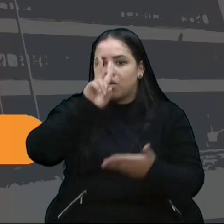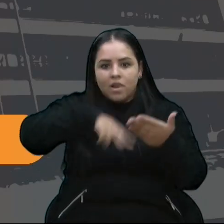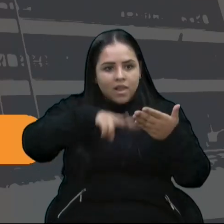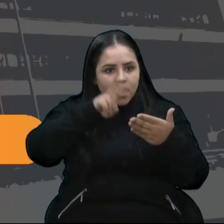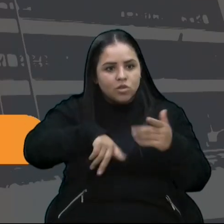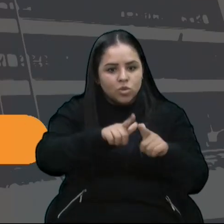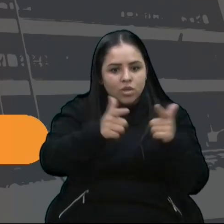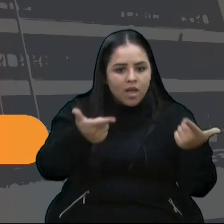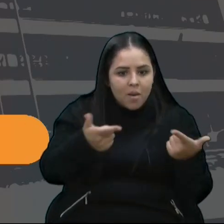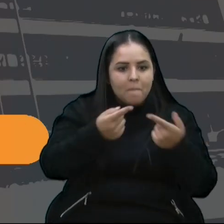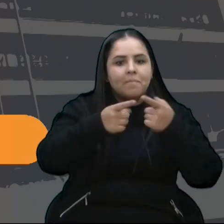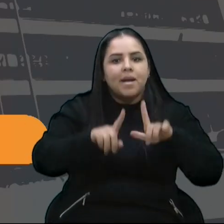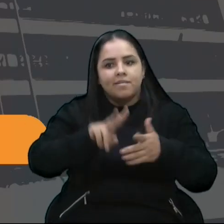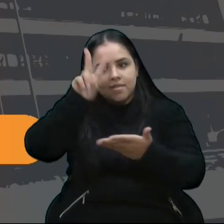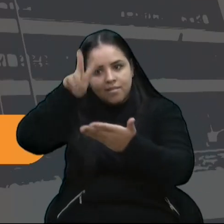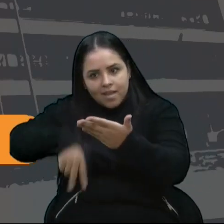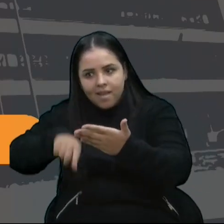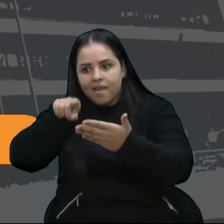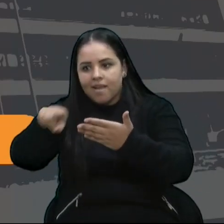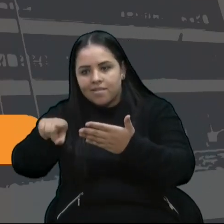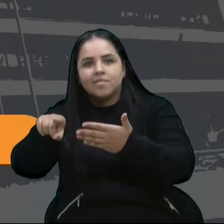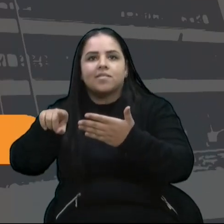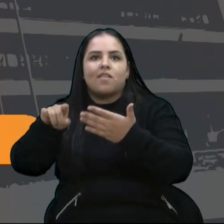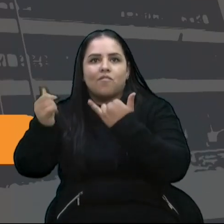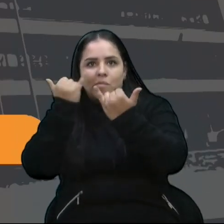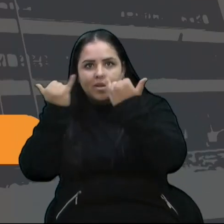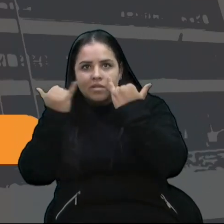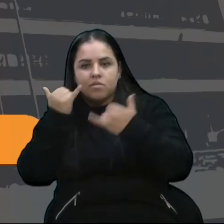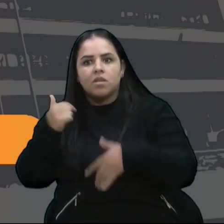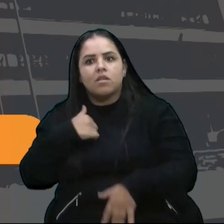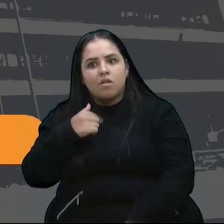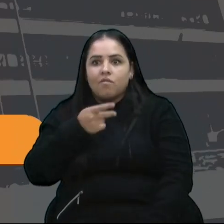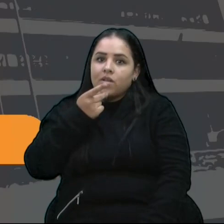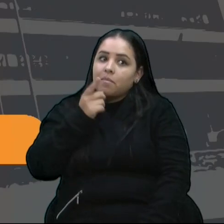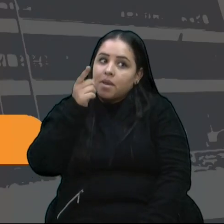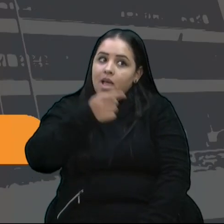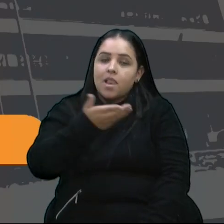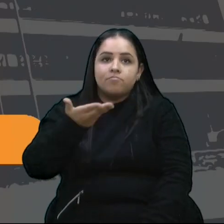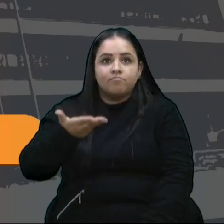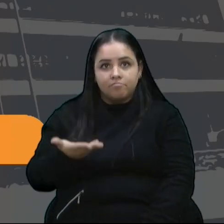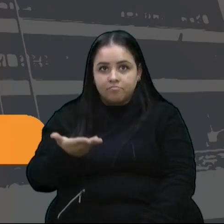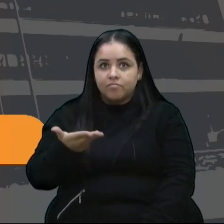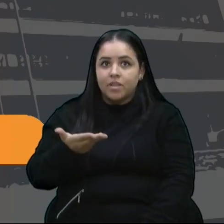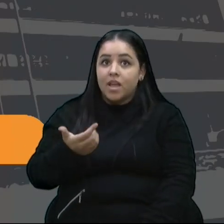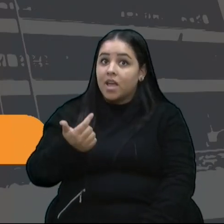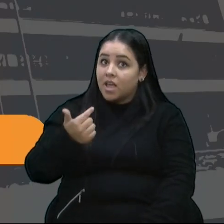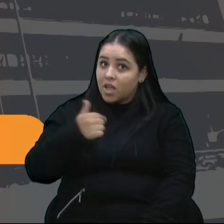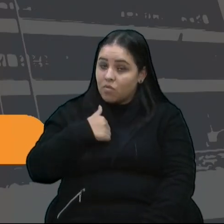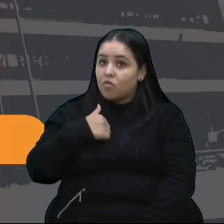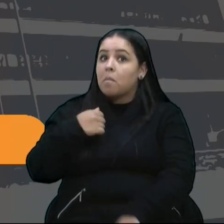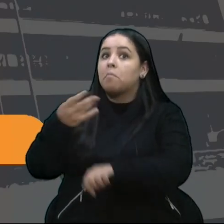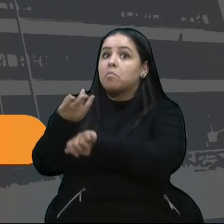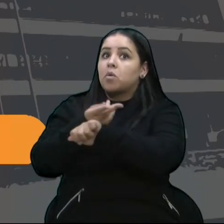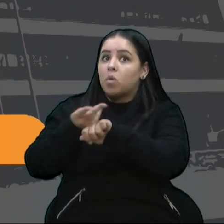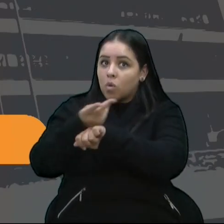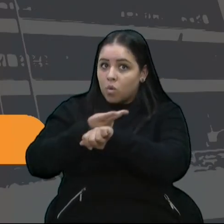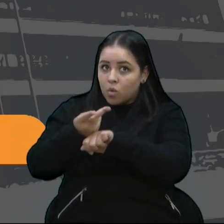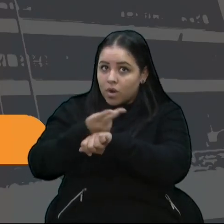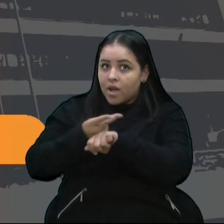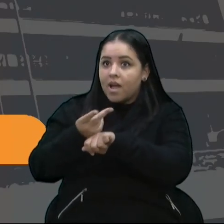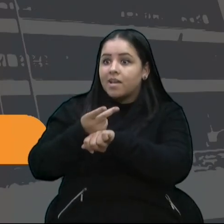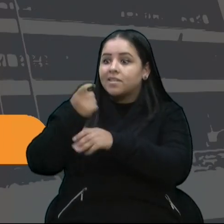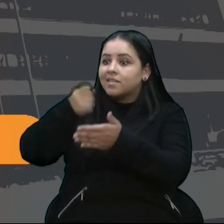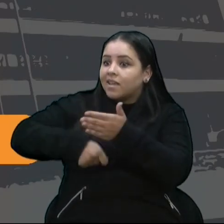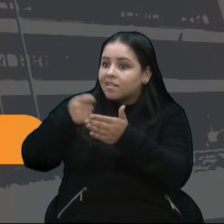ela lê a coluna do Anselmo Góes. E eu virei para ela e falei, olha, eu vou correr atrás de uma notinha nessa